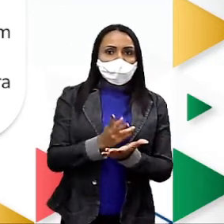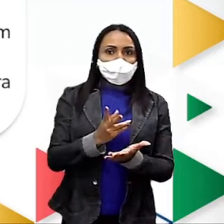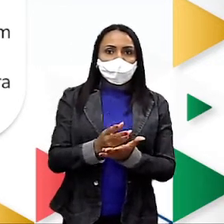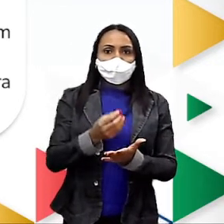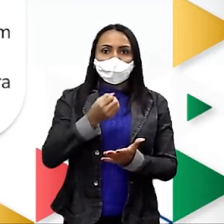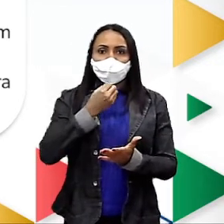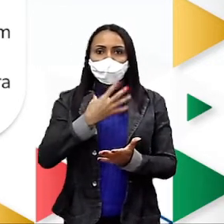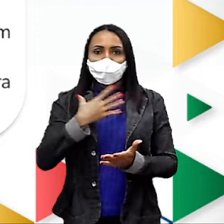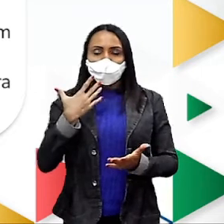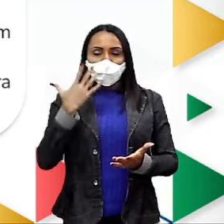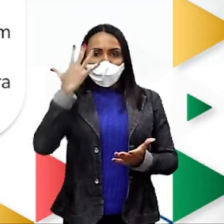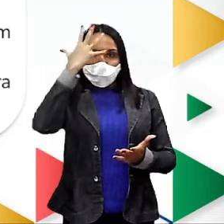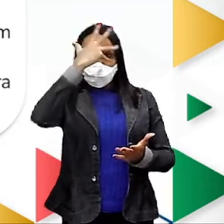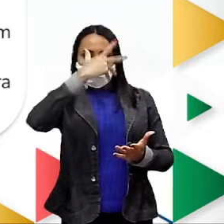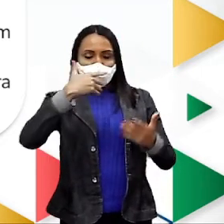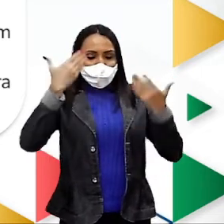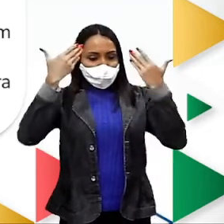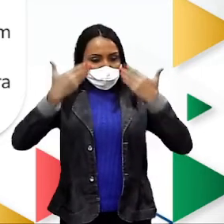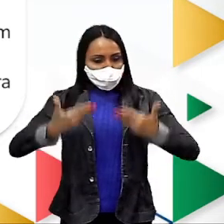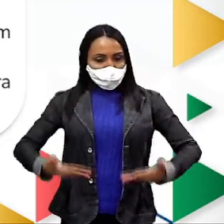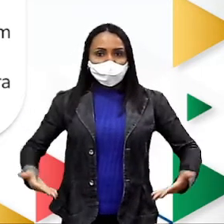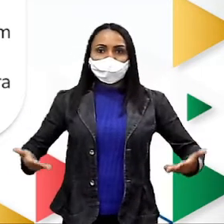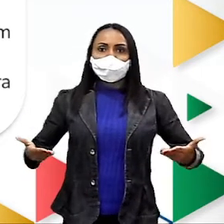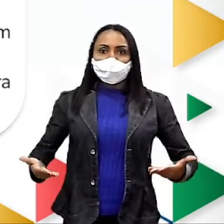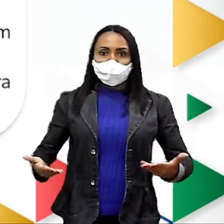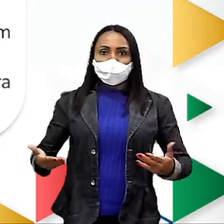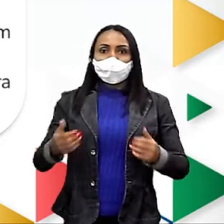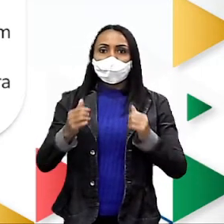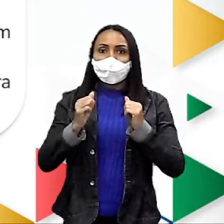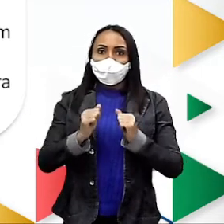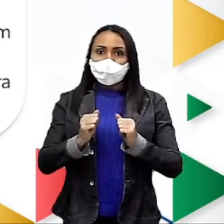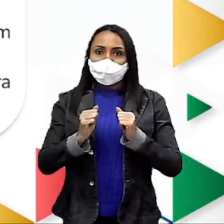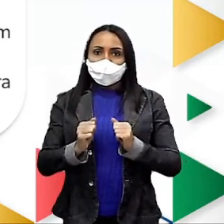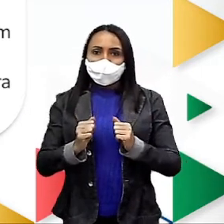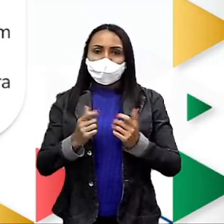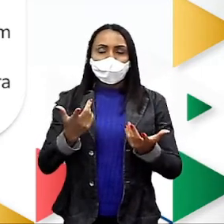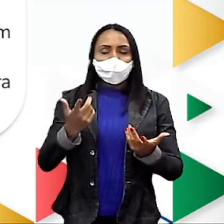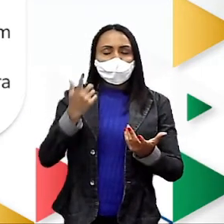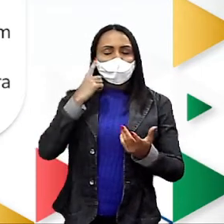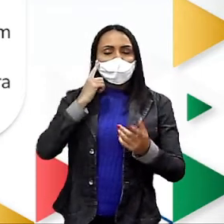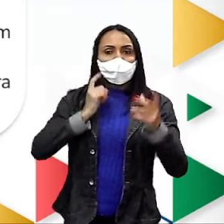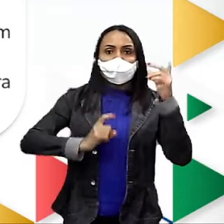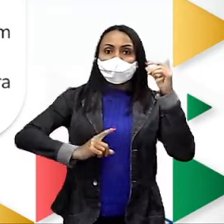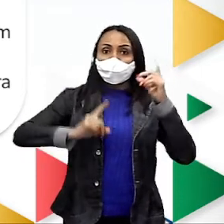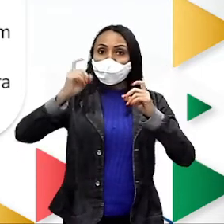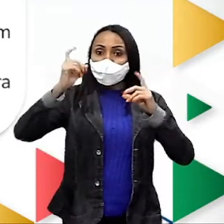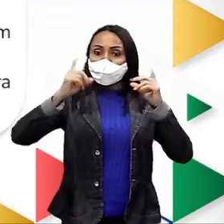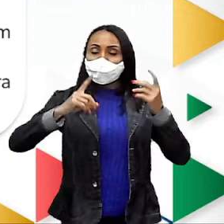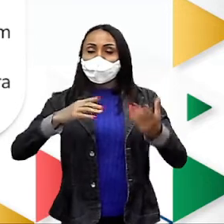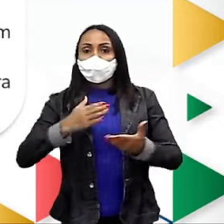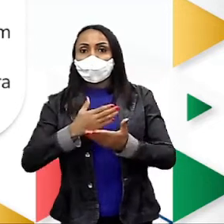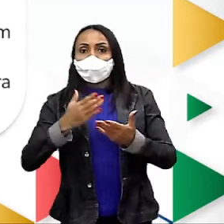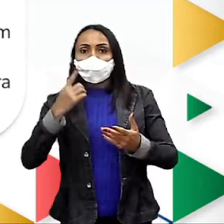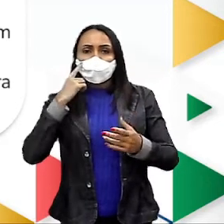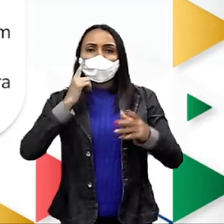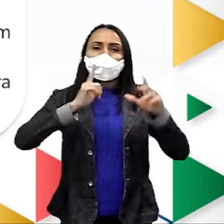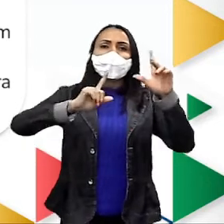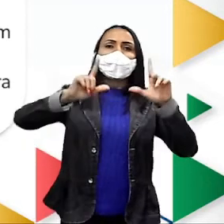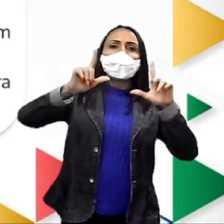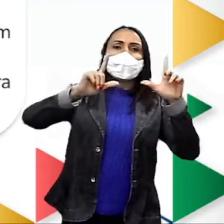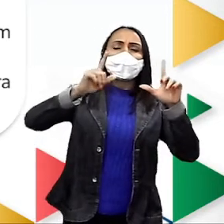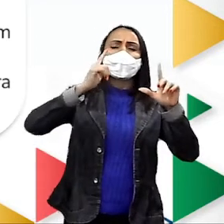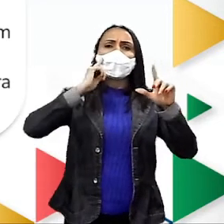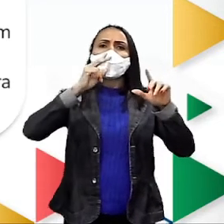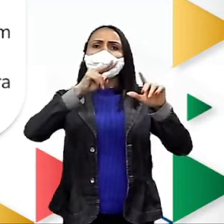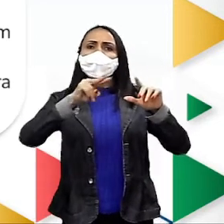boa aparência para que possa causar uma boa impressão diante daqueles que irão assistir ou